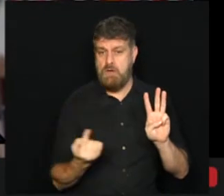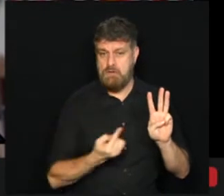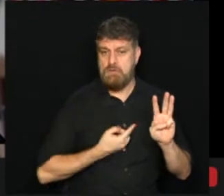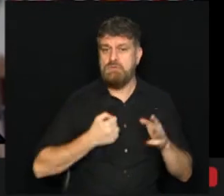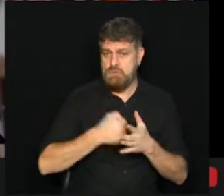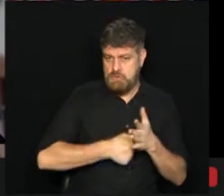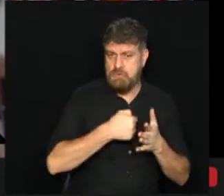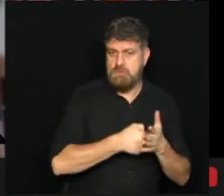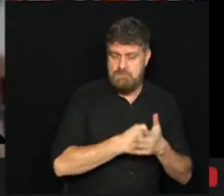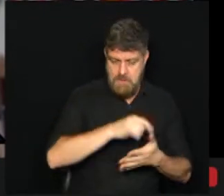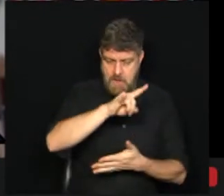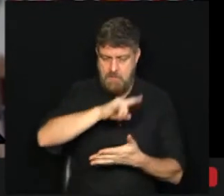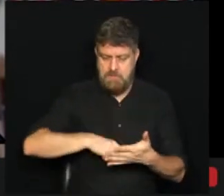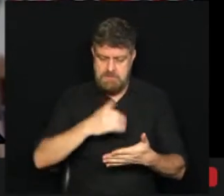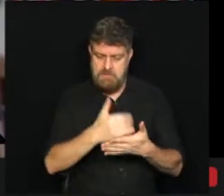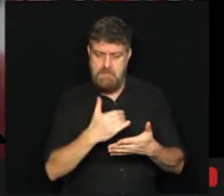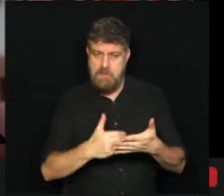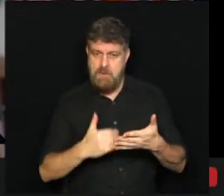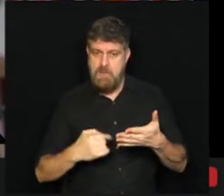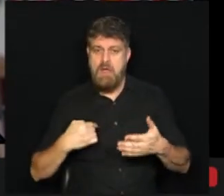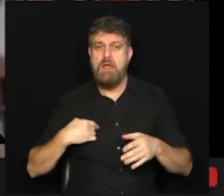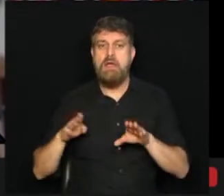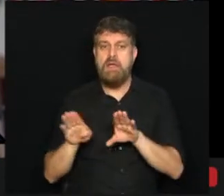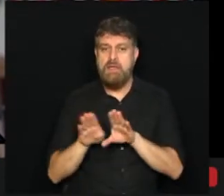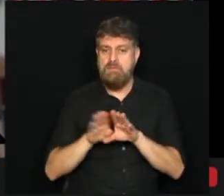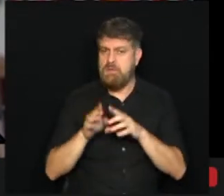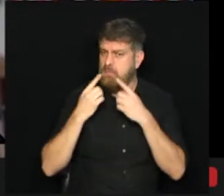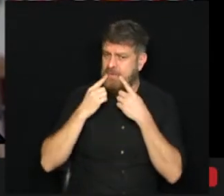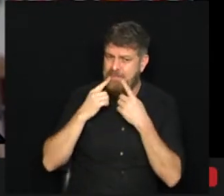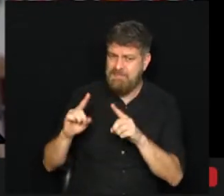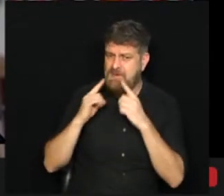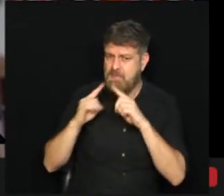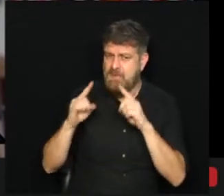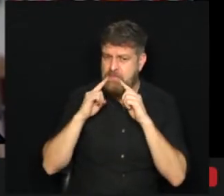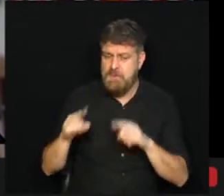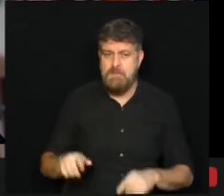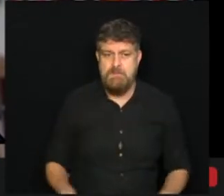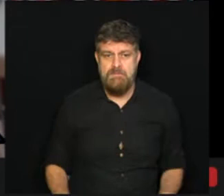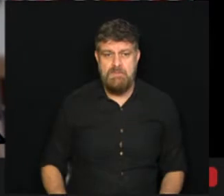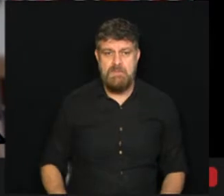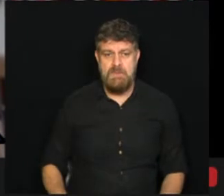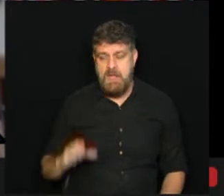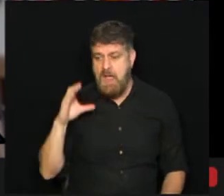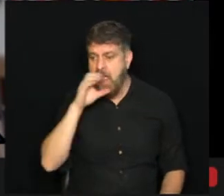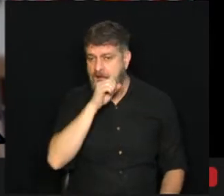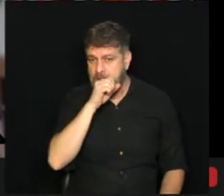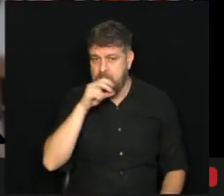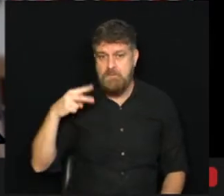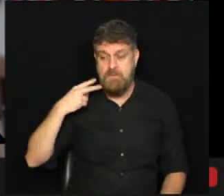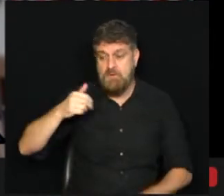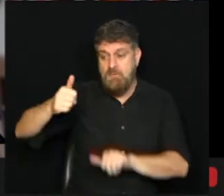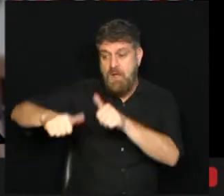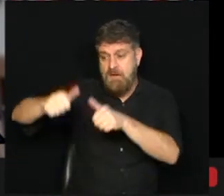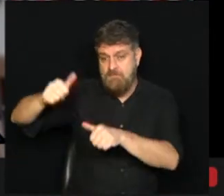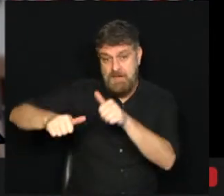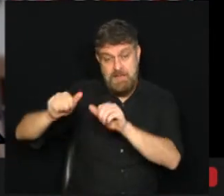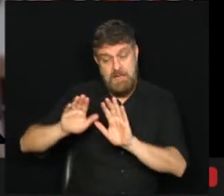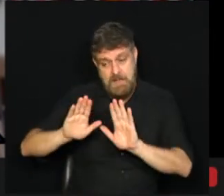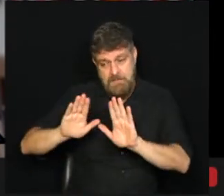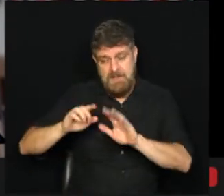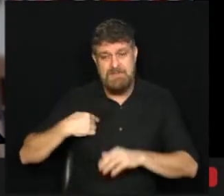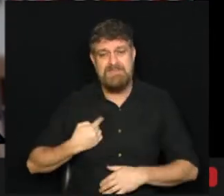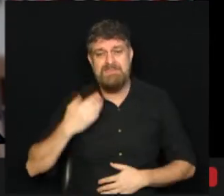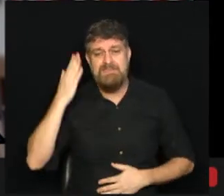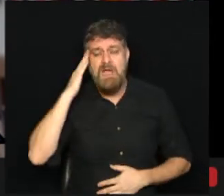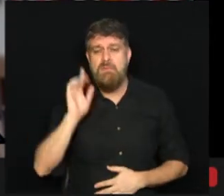a moção. Eu também apresentei uma moção de repúdio, que vai para apreciação em breve também. Mas a gente sabe